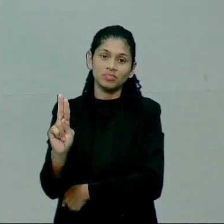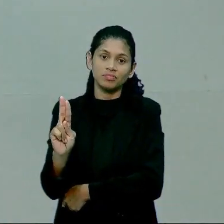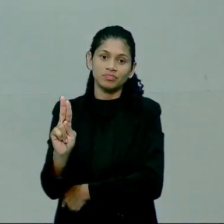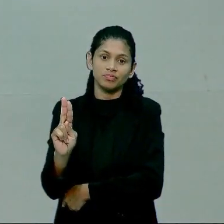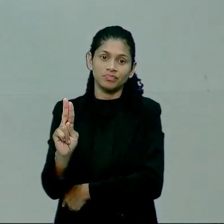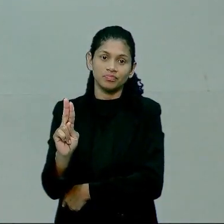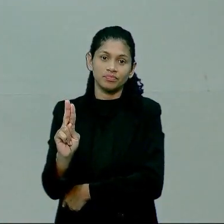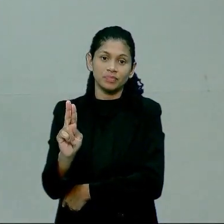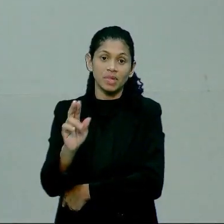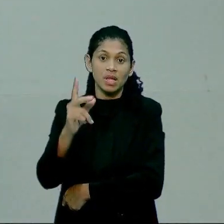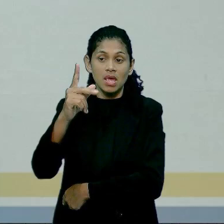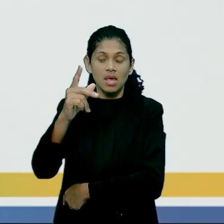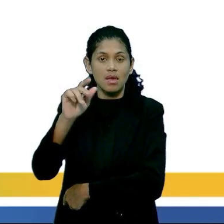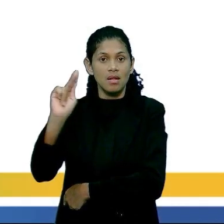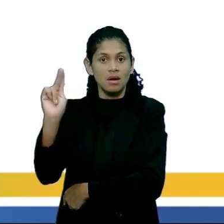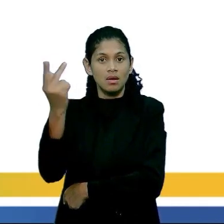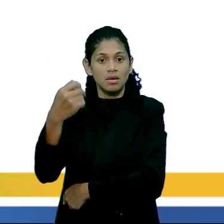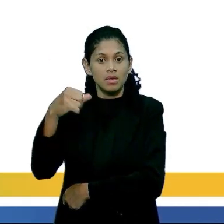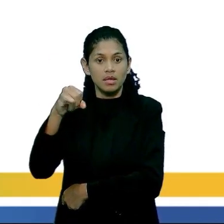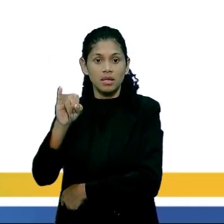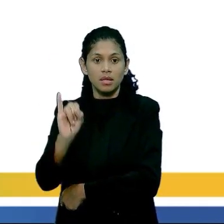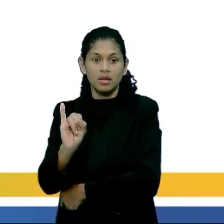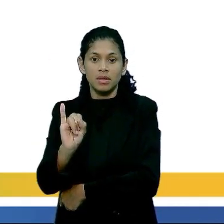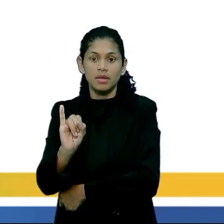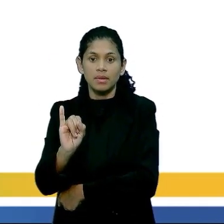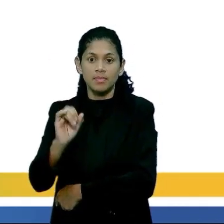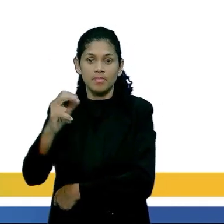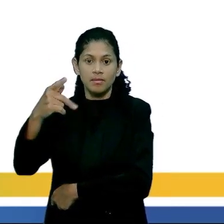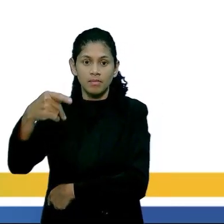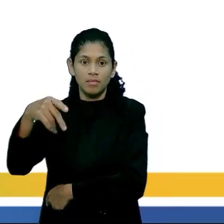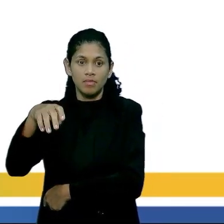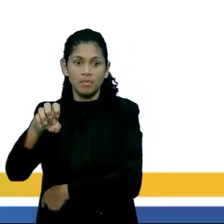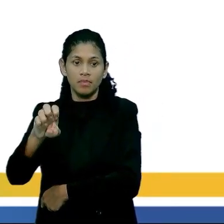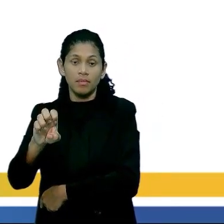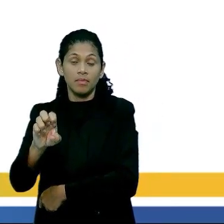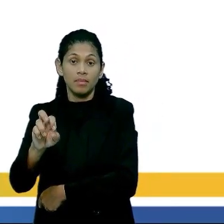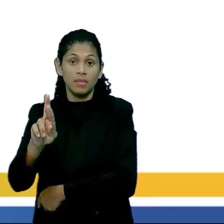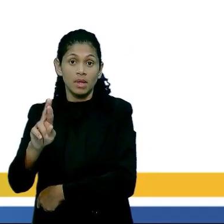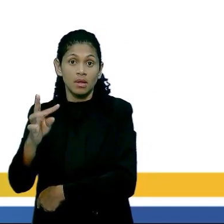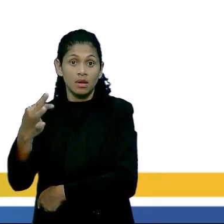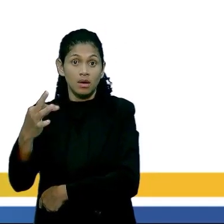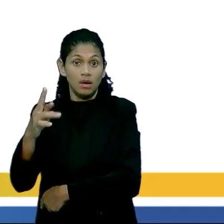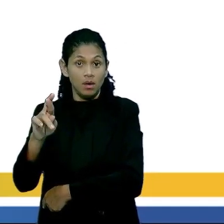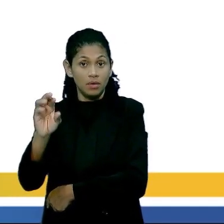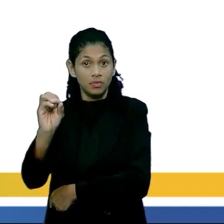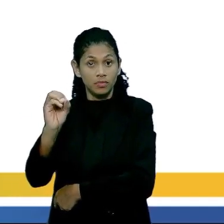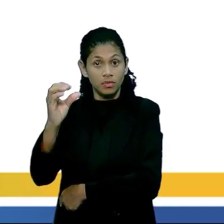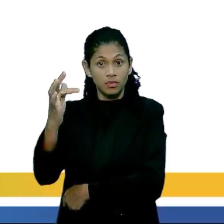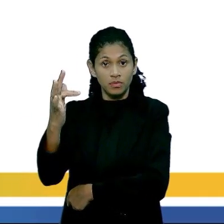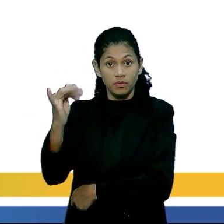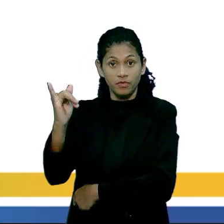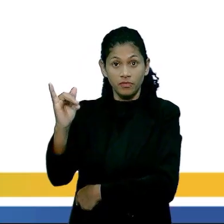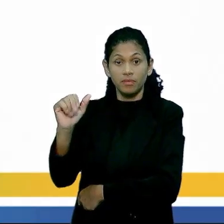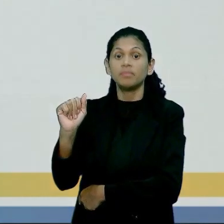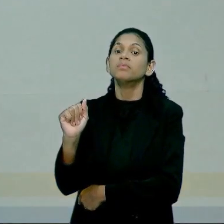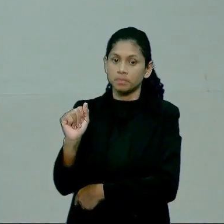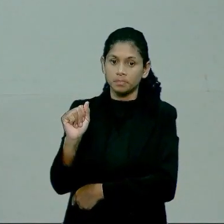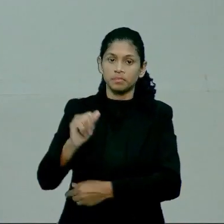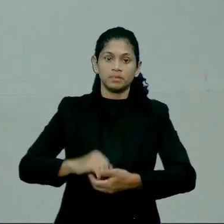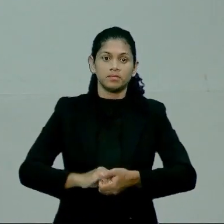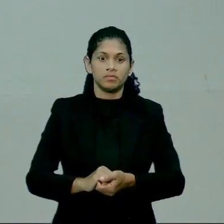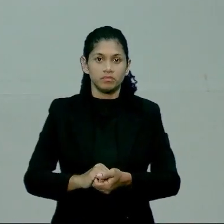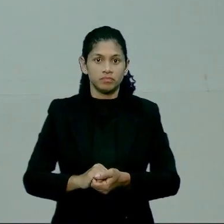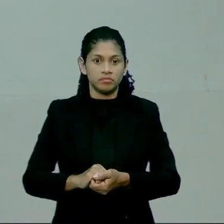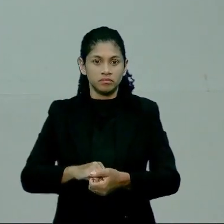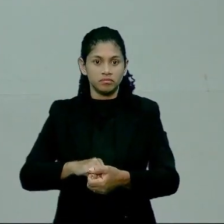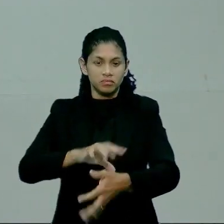hipertrofia. E o outro é a parte do desuso. Tranquilo? Compreendido isso, a gente consegue avançar, né? Atrofiar